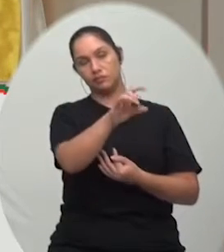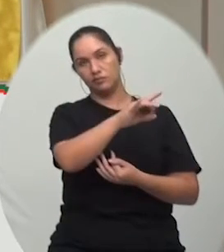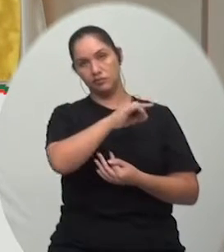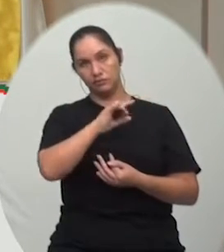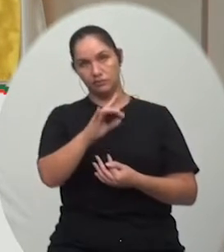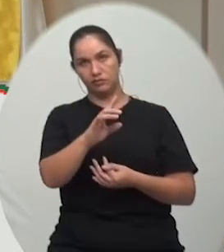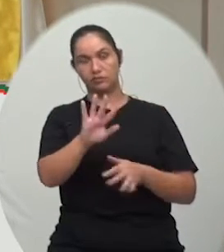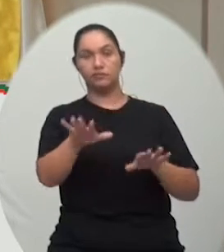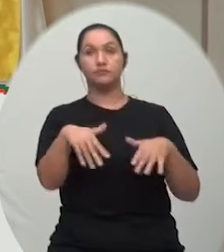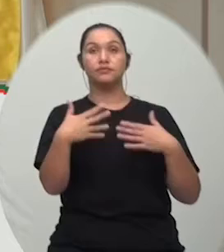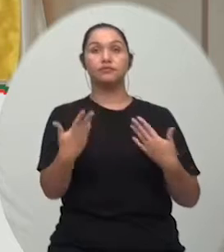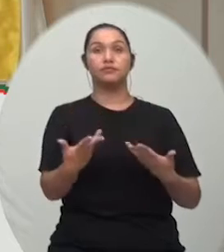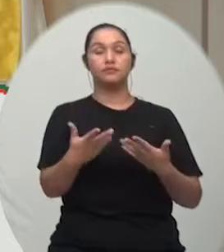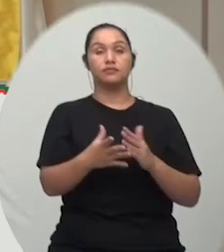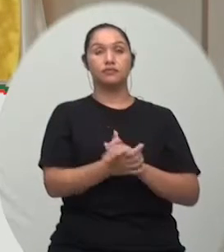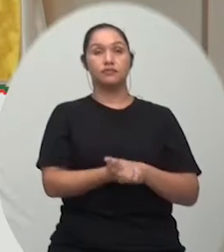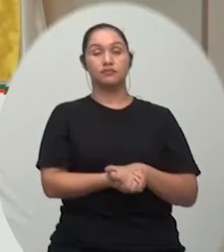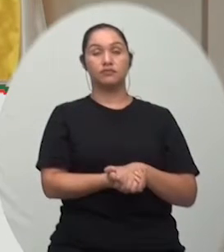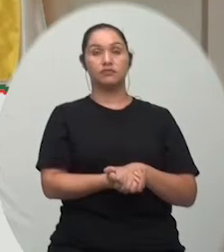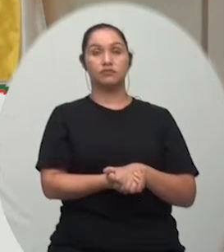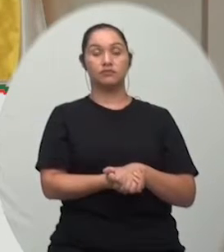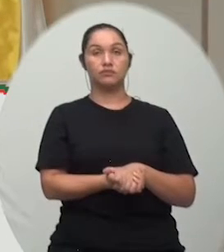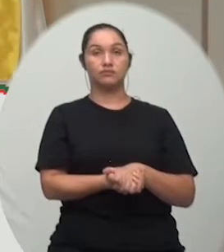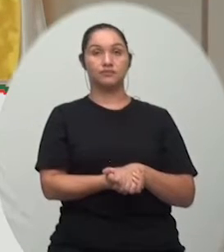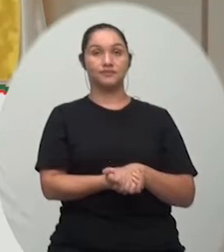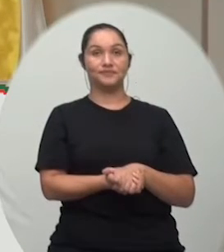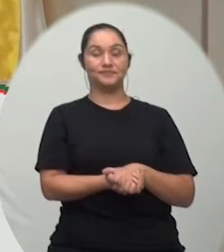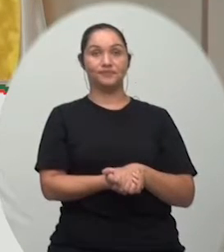recebe esse valor. E, então,